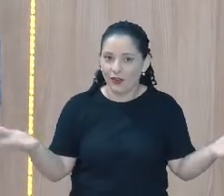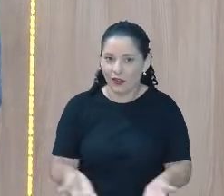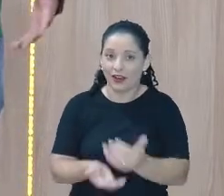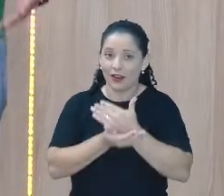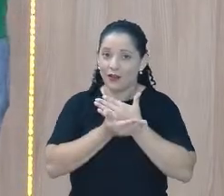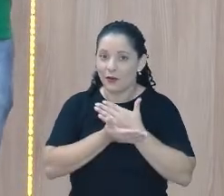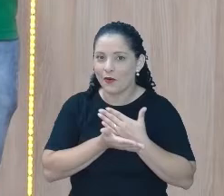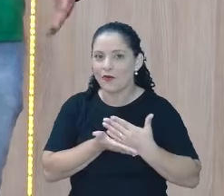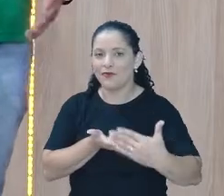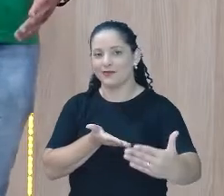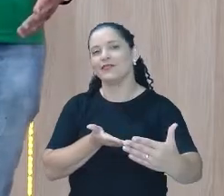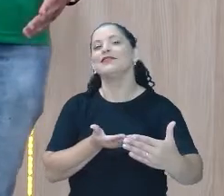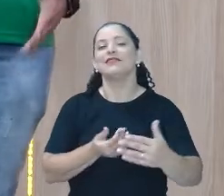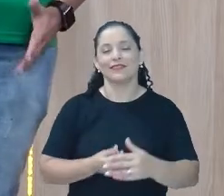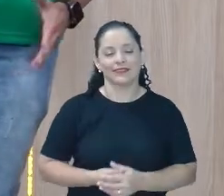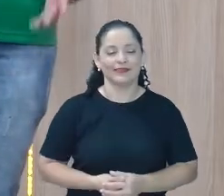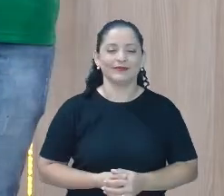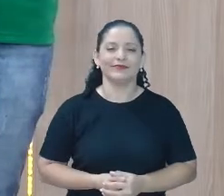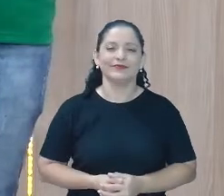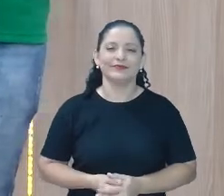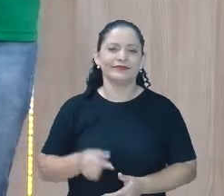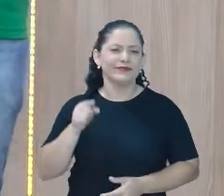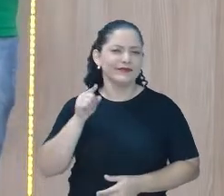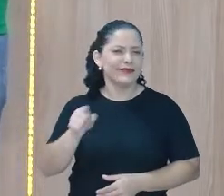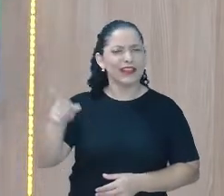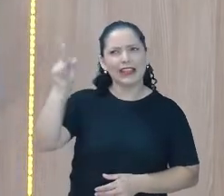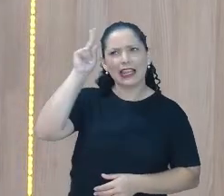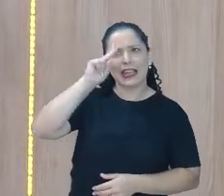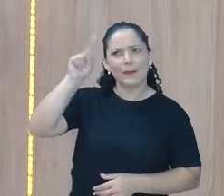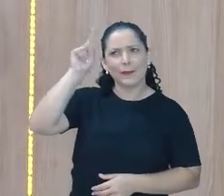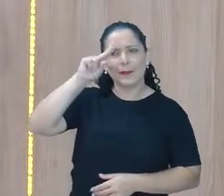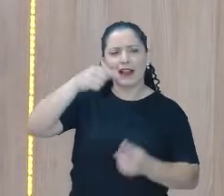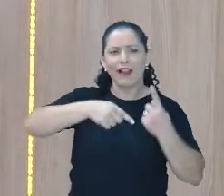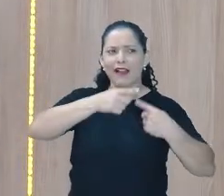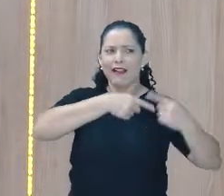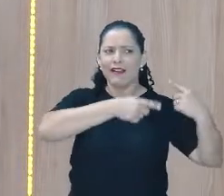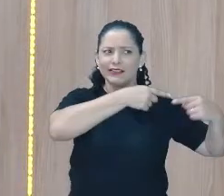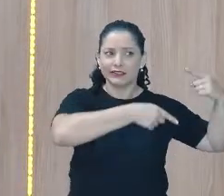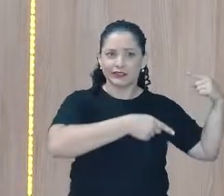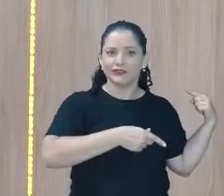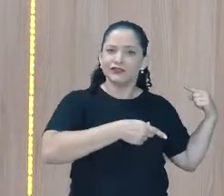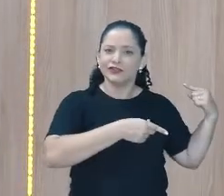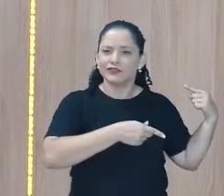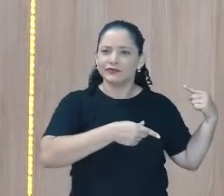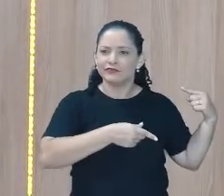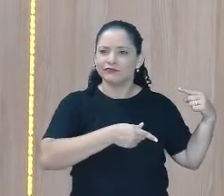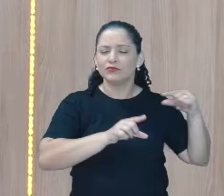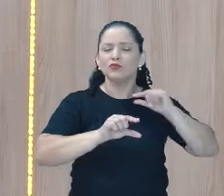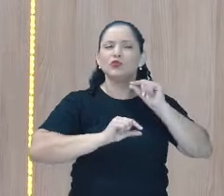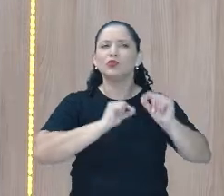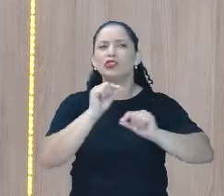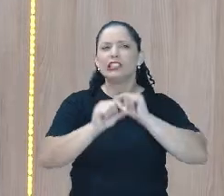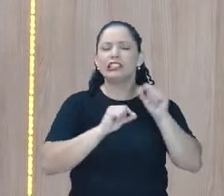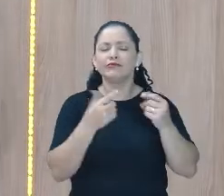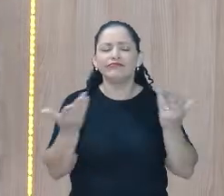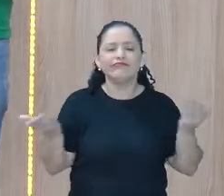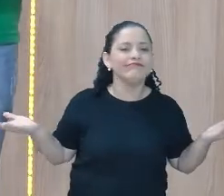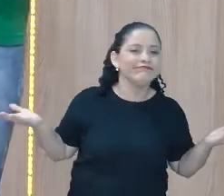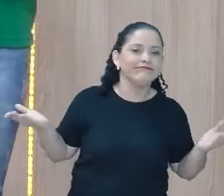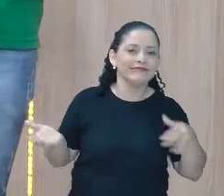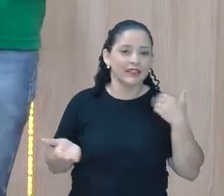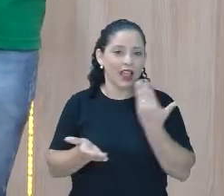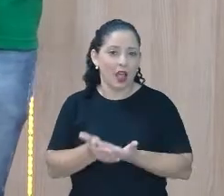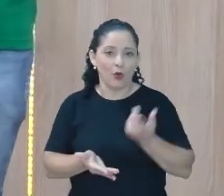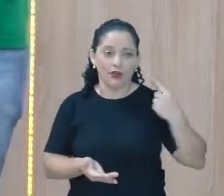a nossa aula de hoje, certo? Você lembra o que foi que a gente viu aí na nossa aula passada? Lembra que na